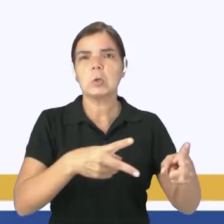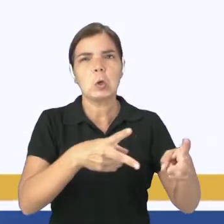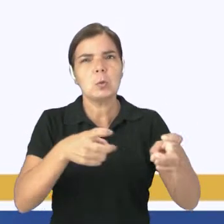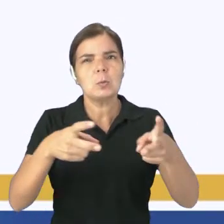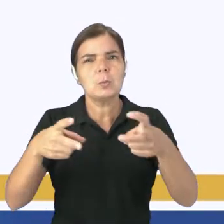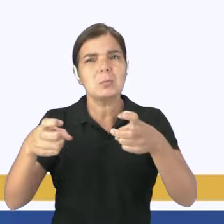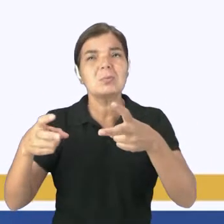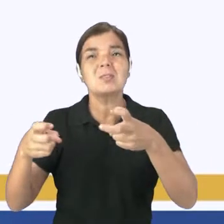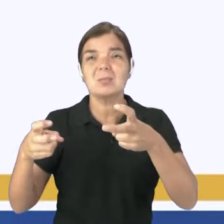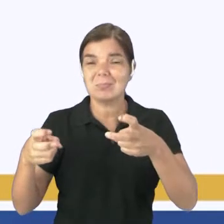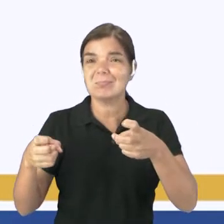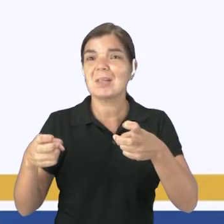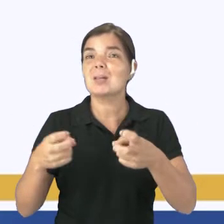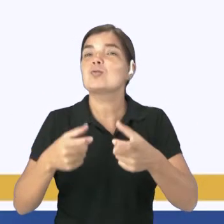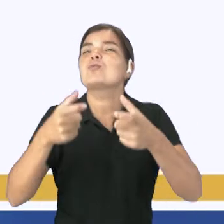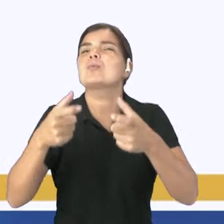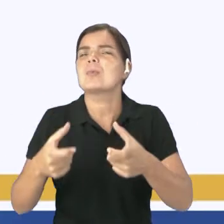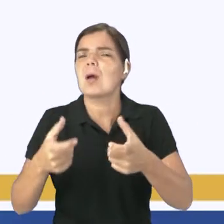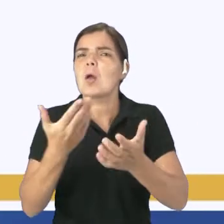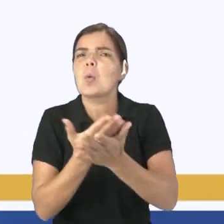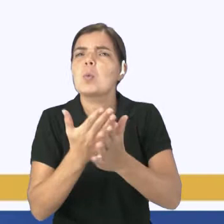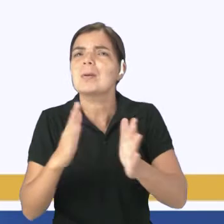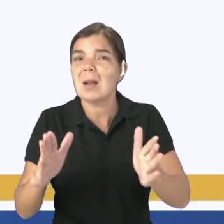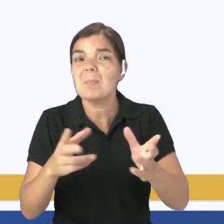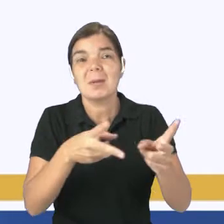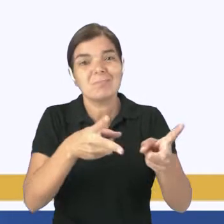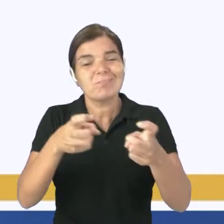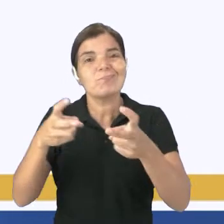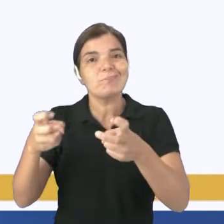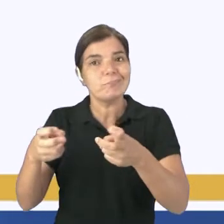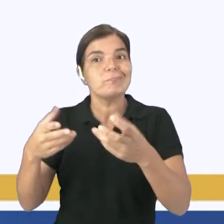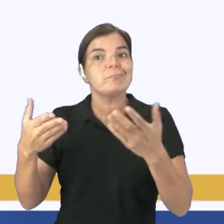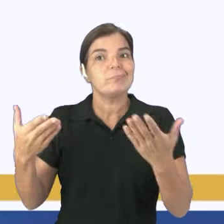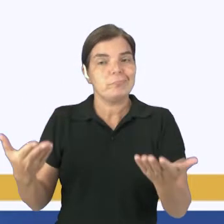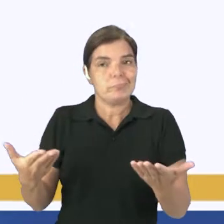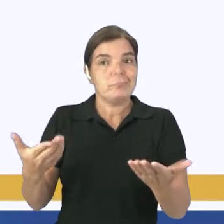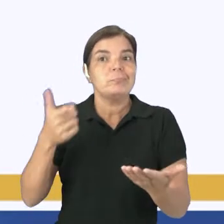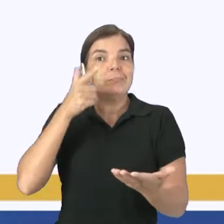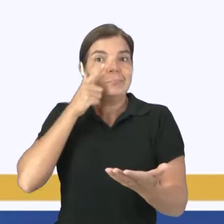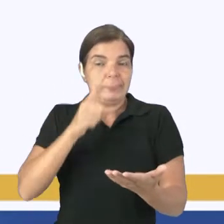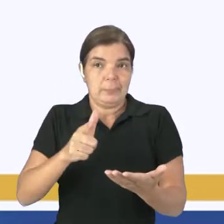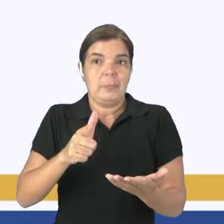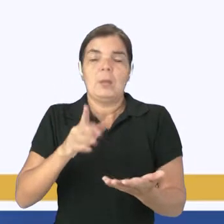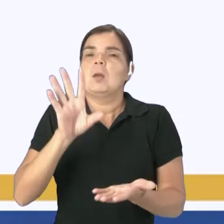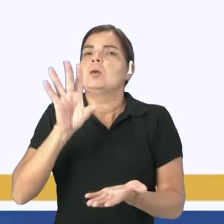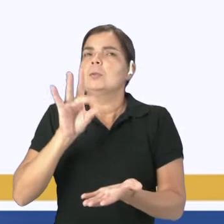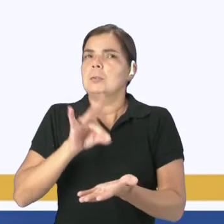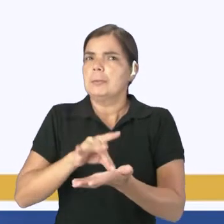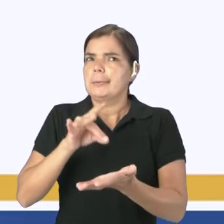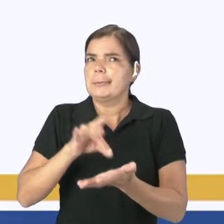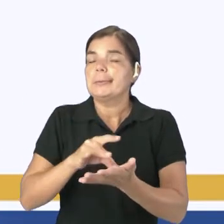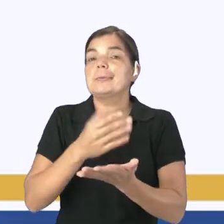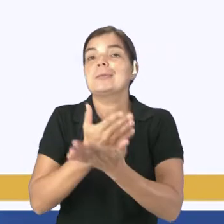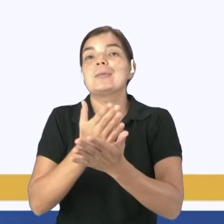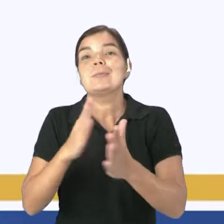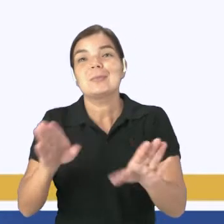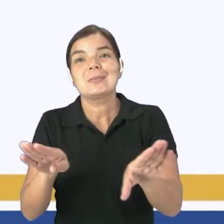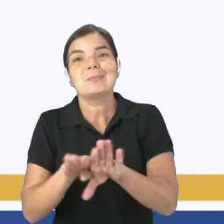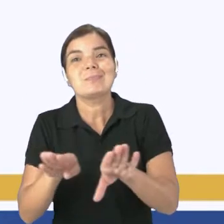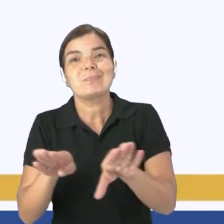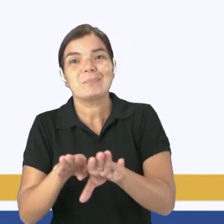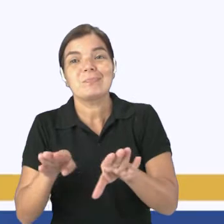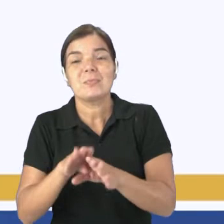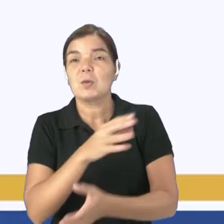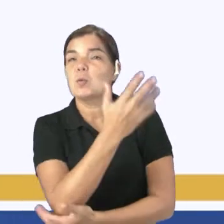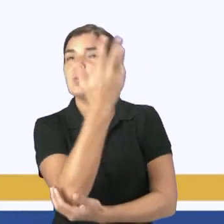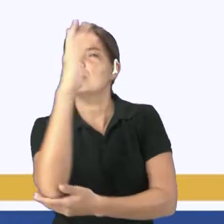demais. E quando acabaram explorando aquela área demais, além de atingir a parte de fauna, né? Acabou atingindo também a parte de flora, seja,